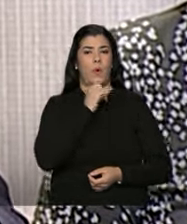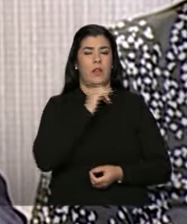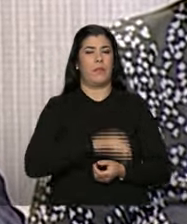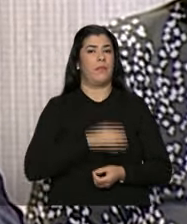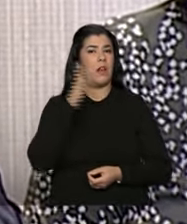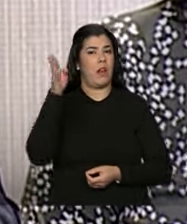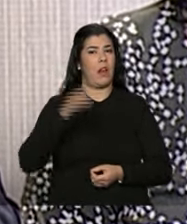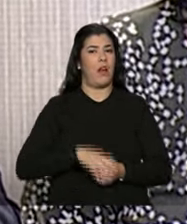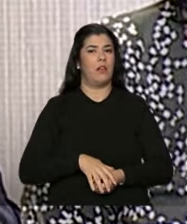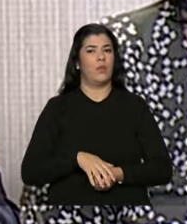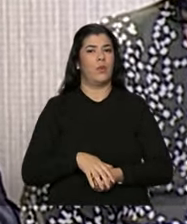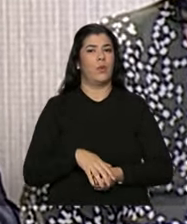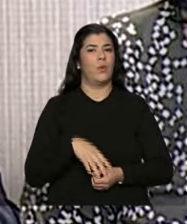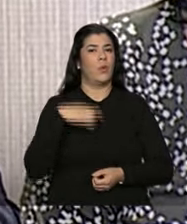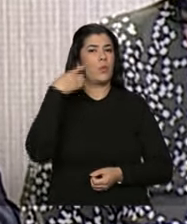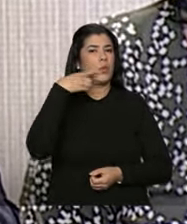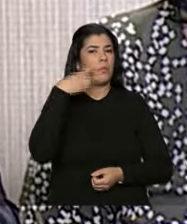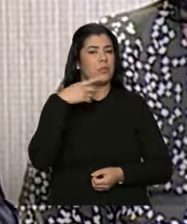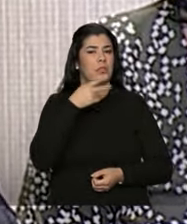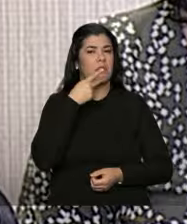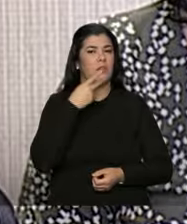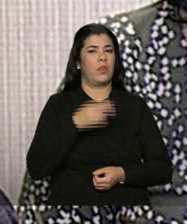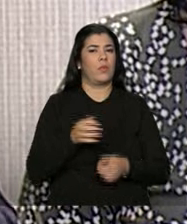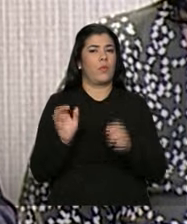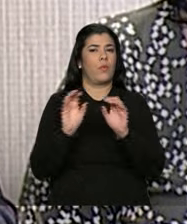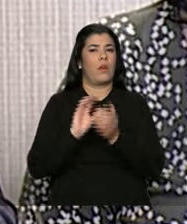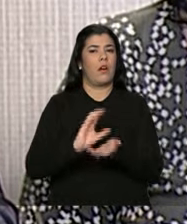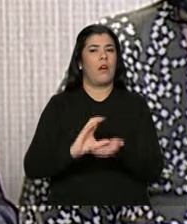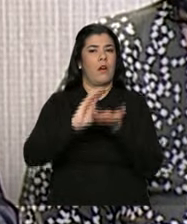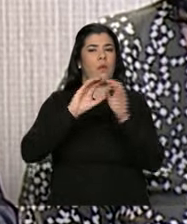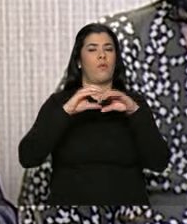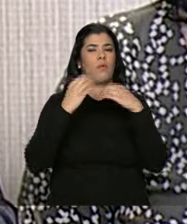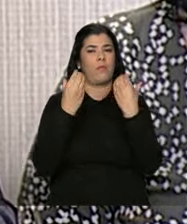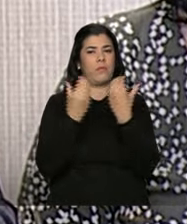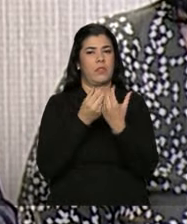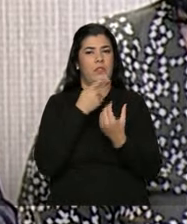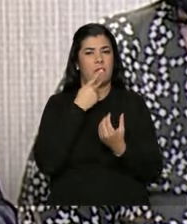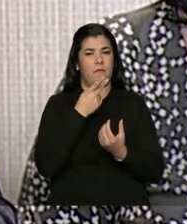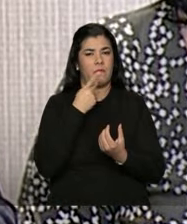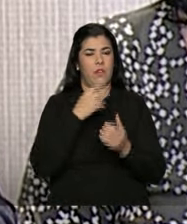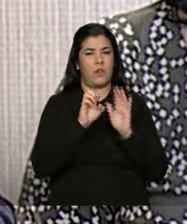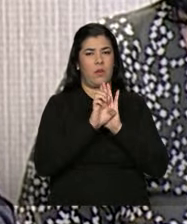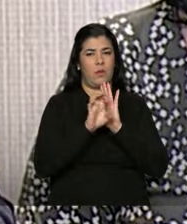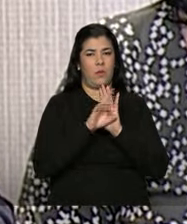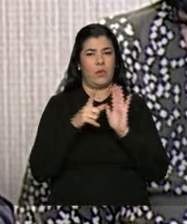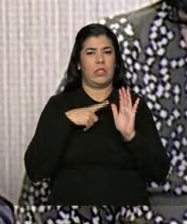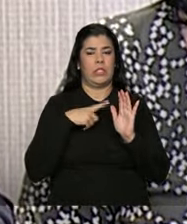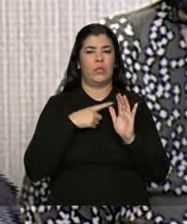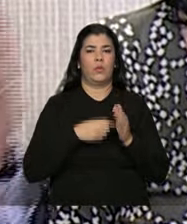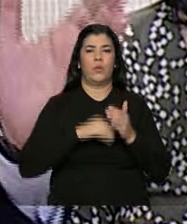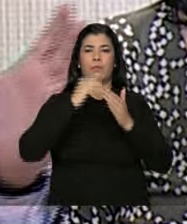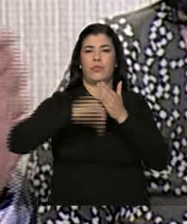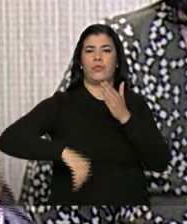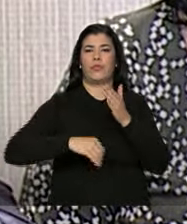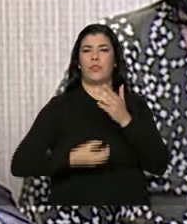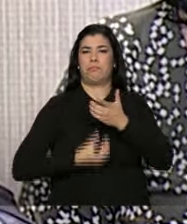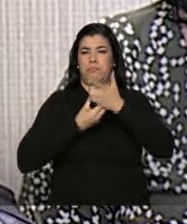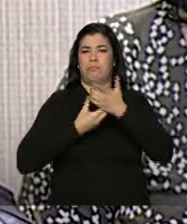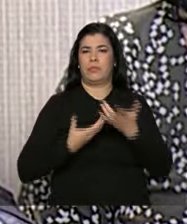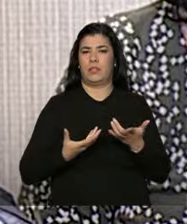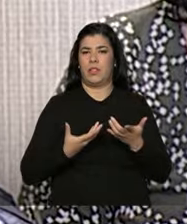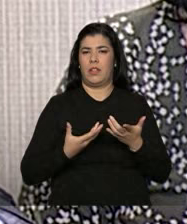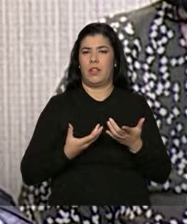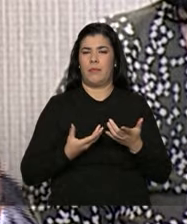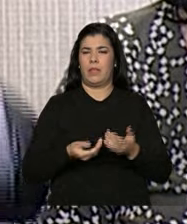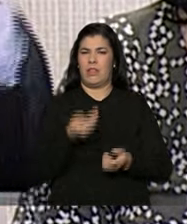parlamentar dizia na comissão que propõe que estuda a revogação do estatuto do desarmamento. Esses dados do